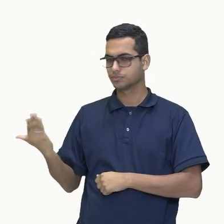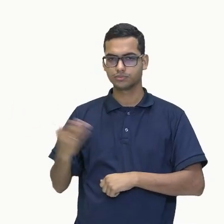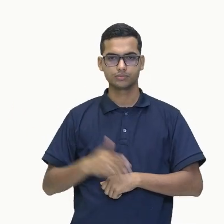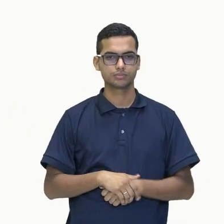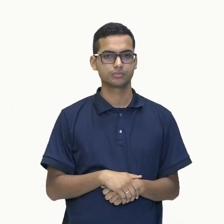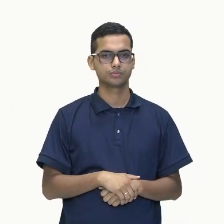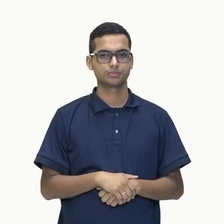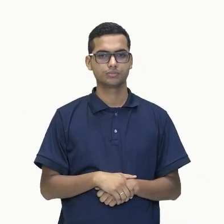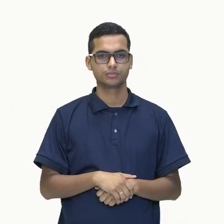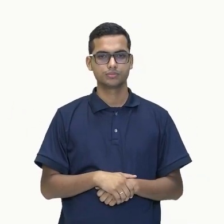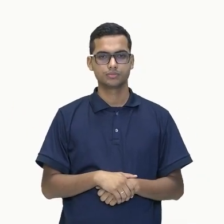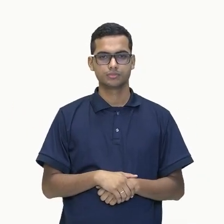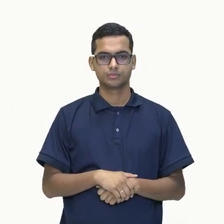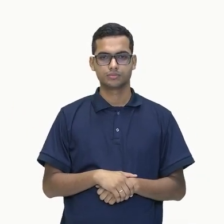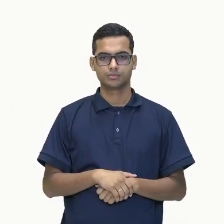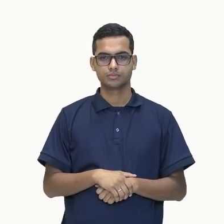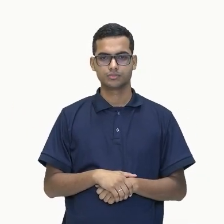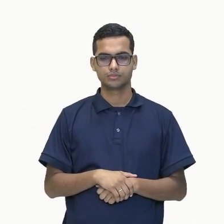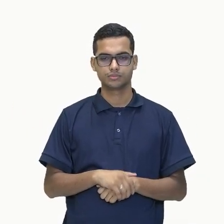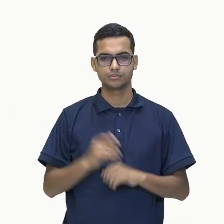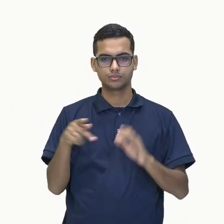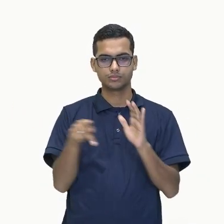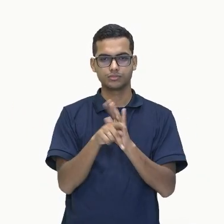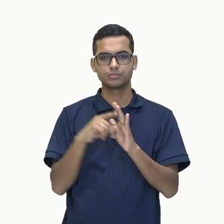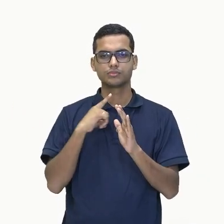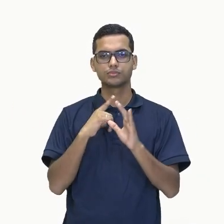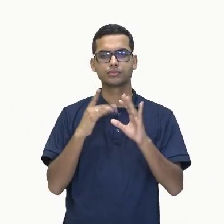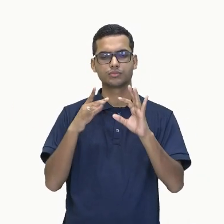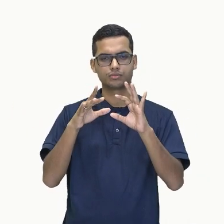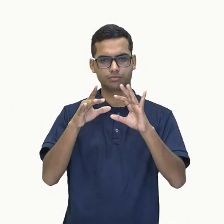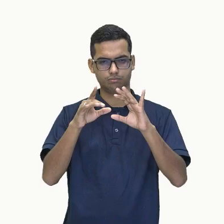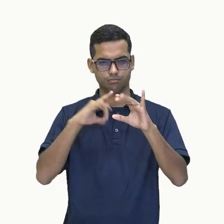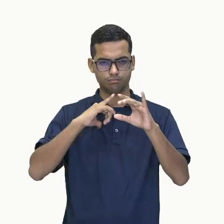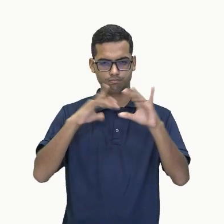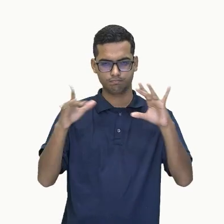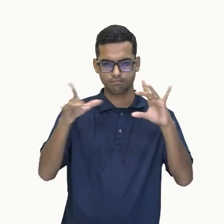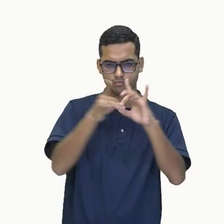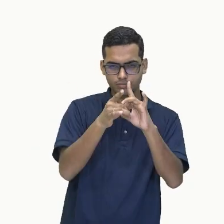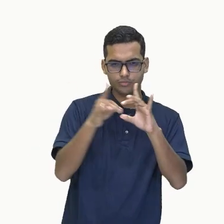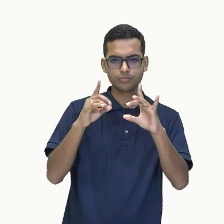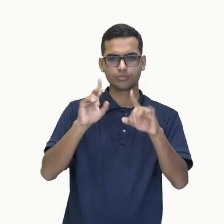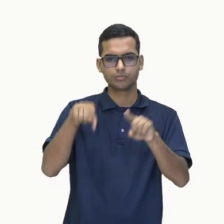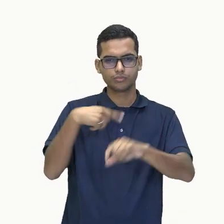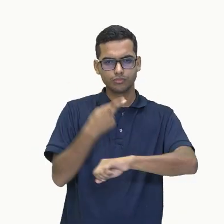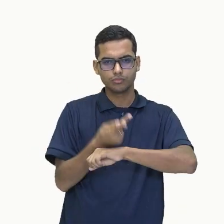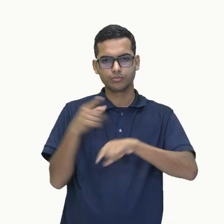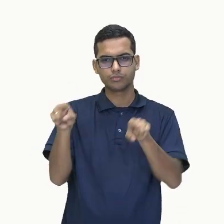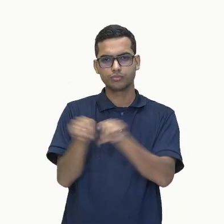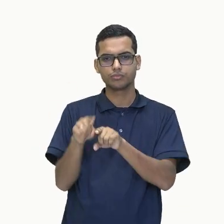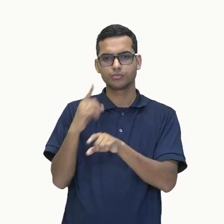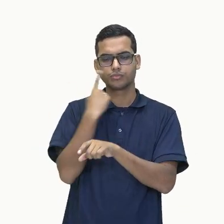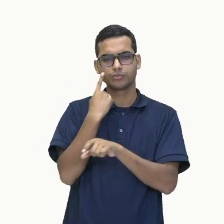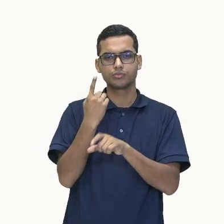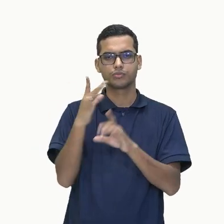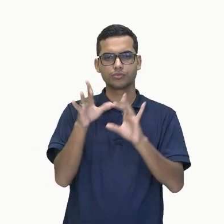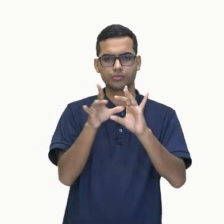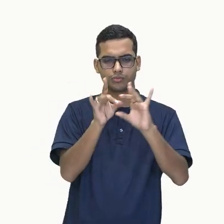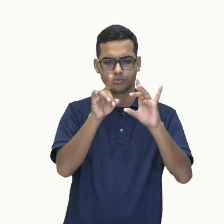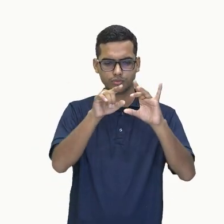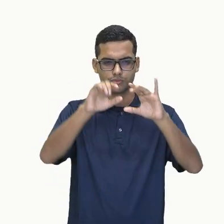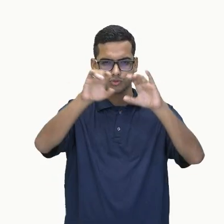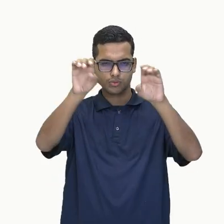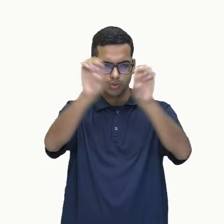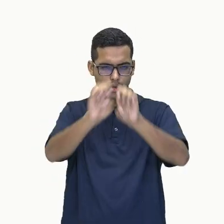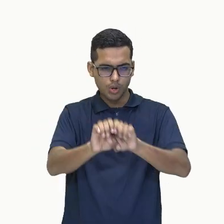sair como água, que você pode ver aqui do lado direito, tá? Como essa